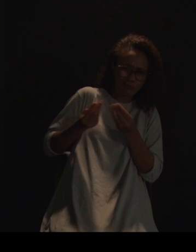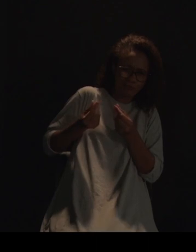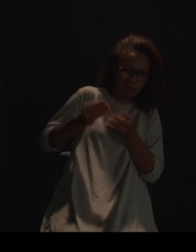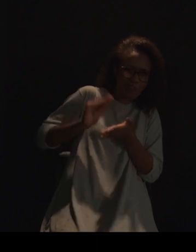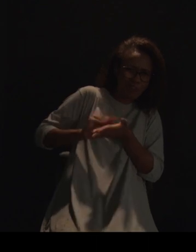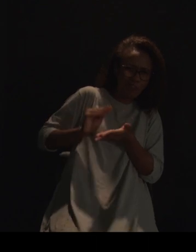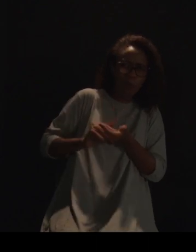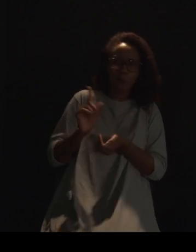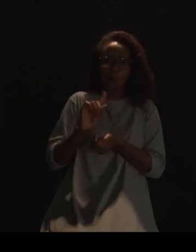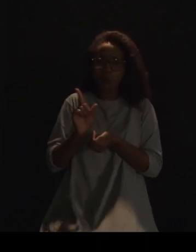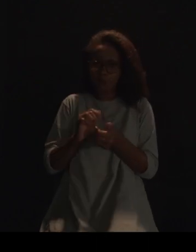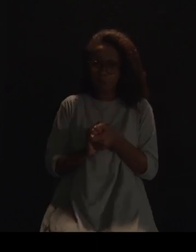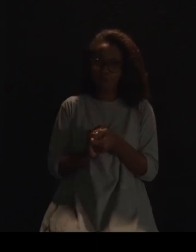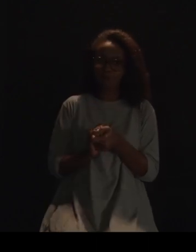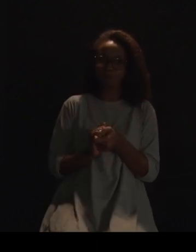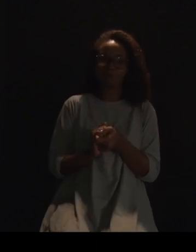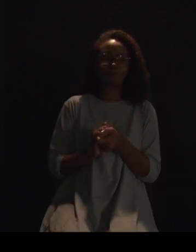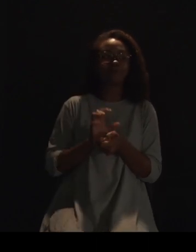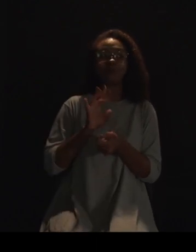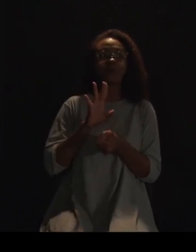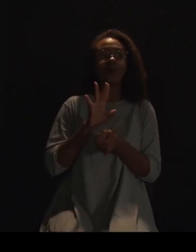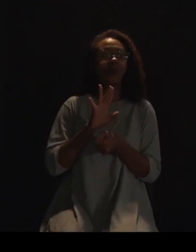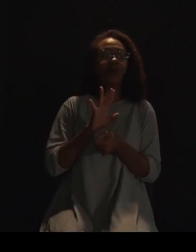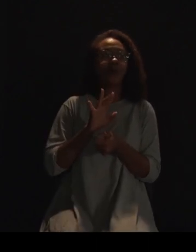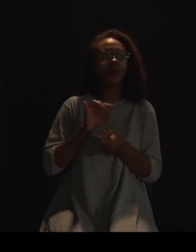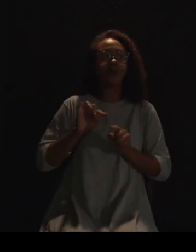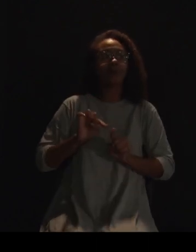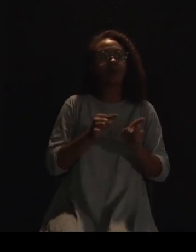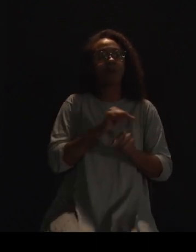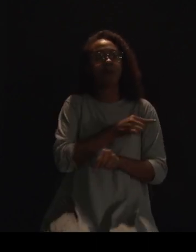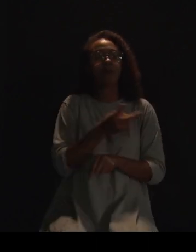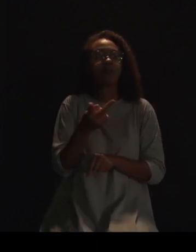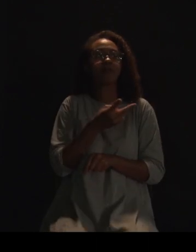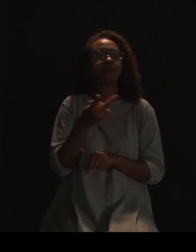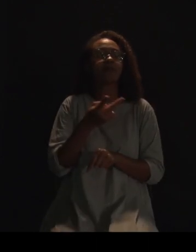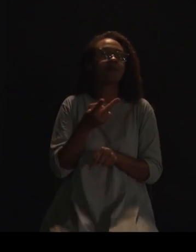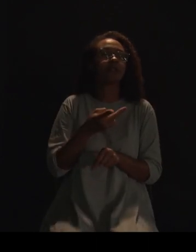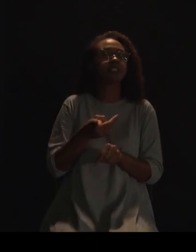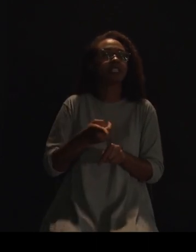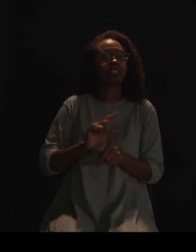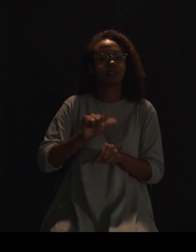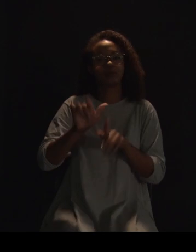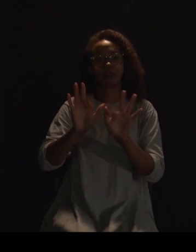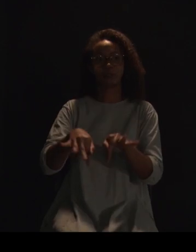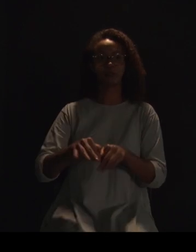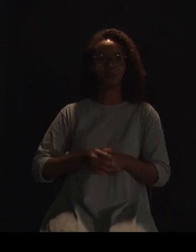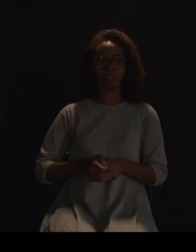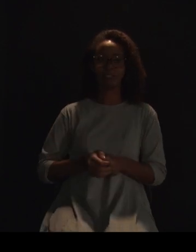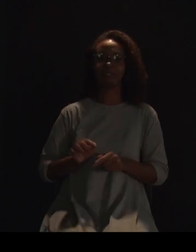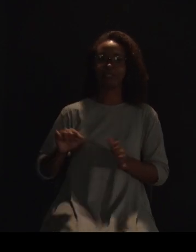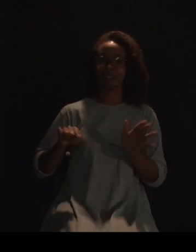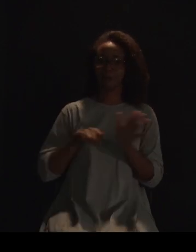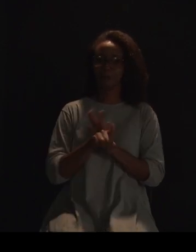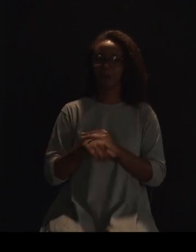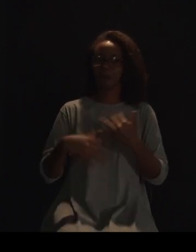duas pra gente encerrar duas perguntas que poetas